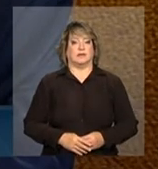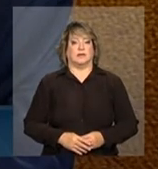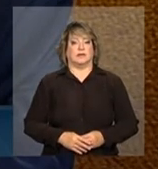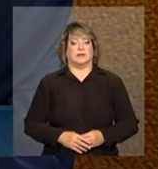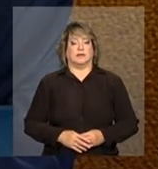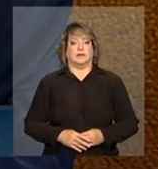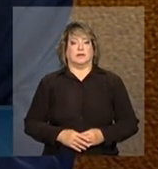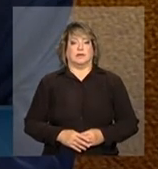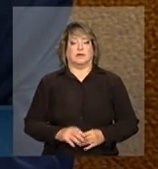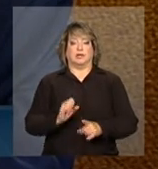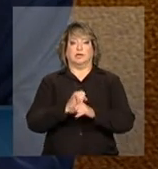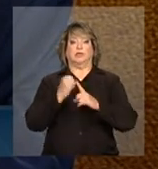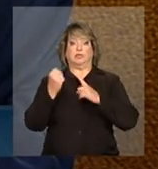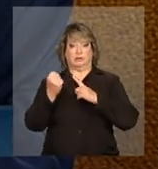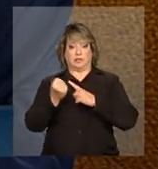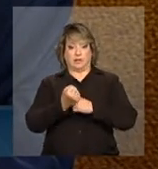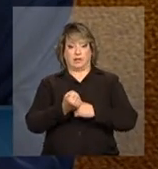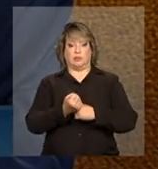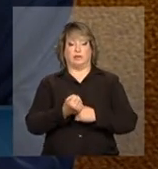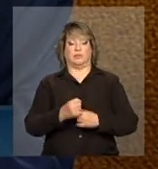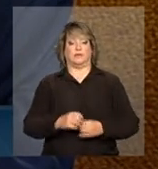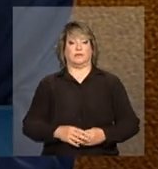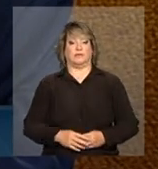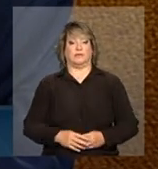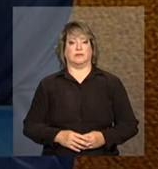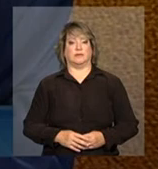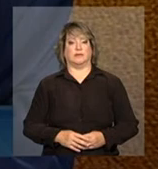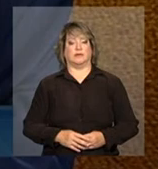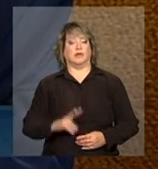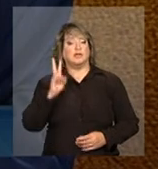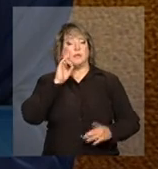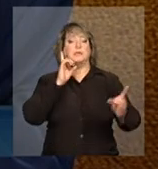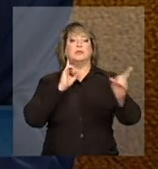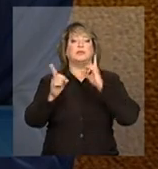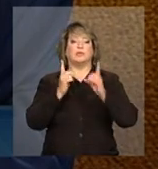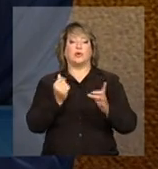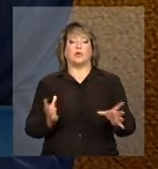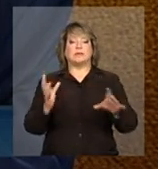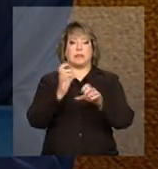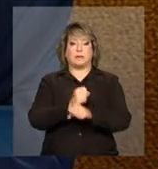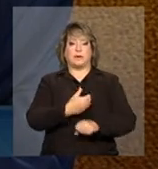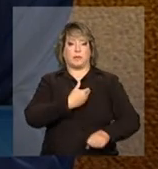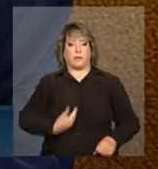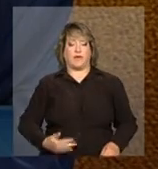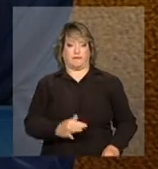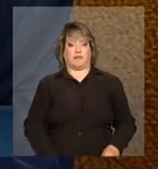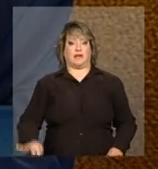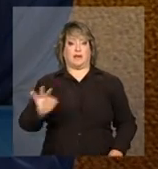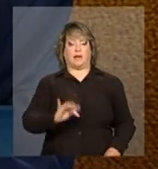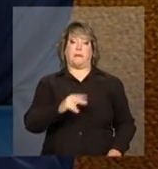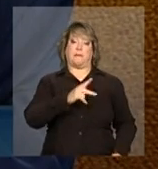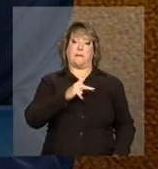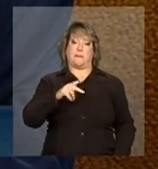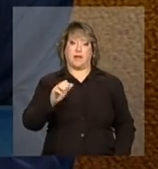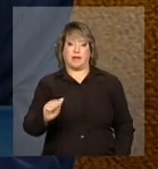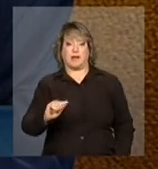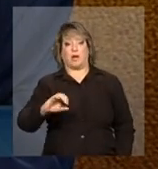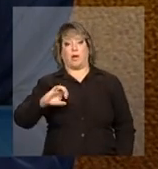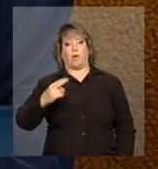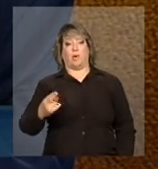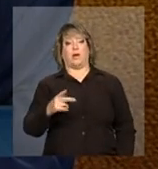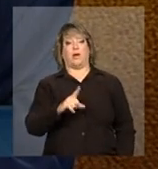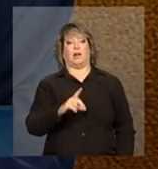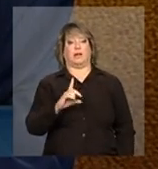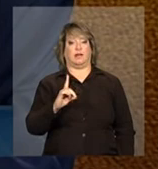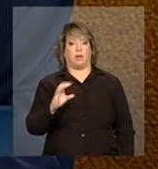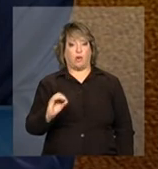da participação social na discussão do Orçamento Público Federal, seja no âmbito do PPA, seja no âmbito da LDO,